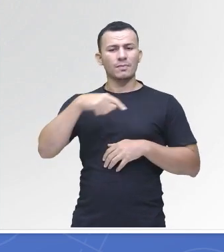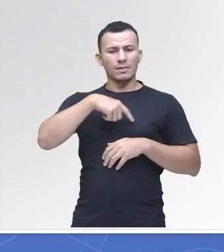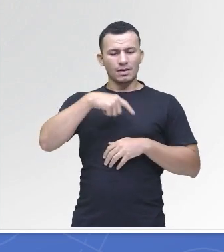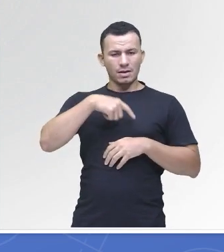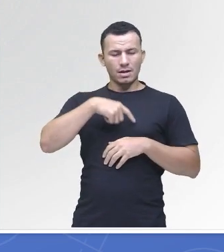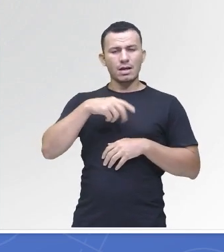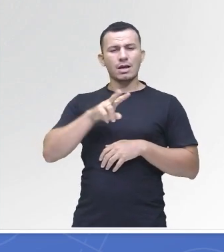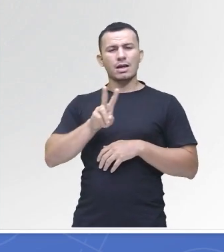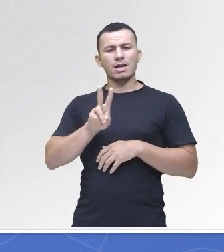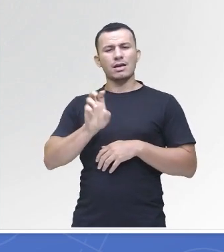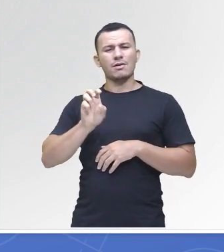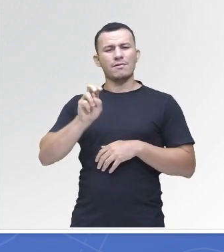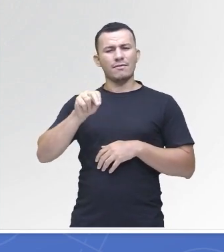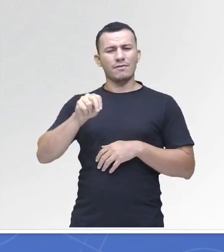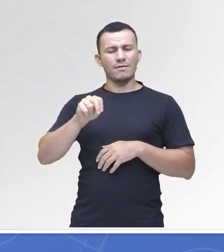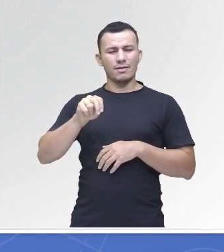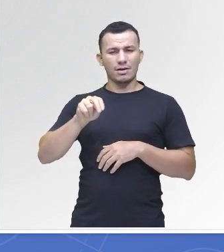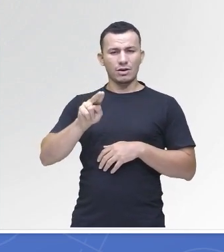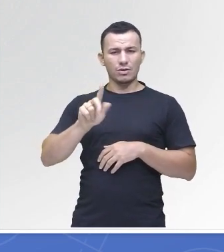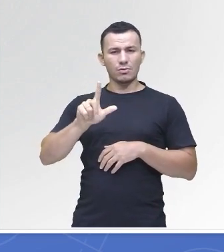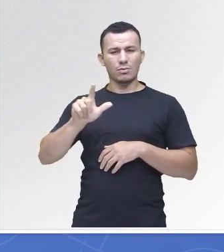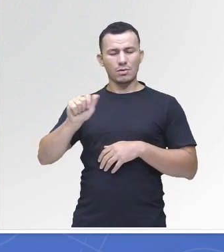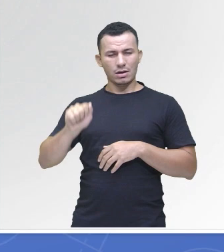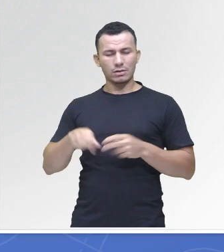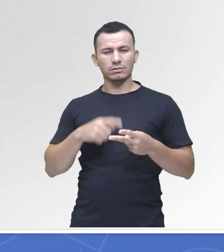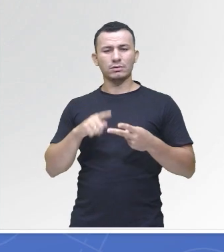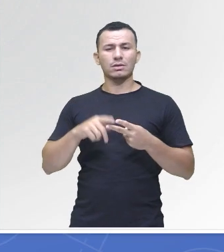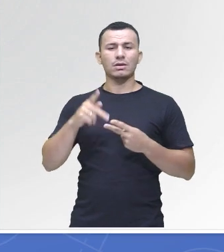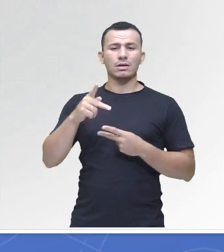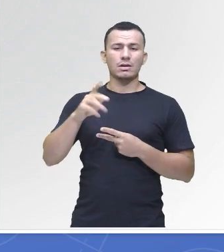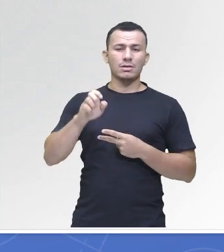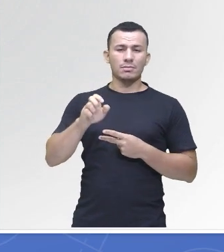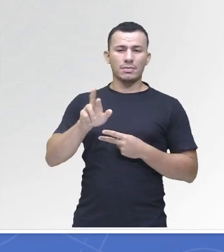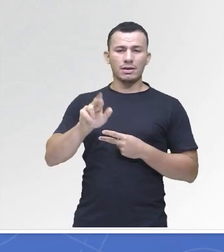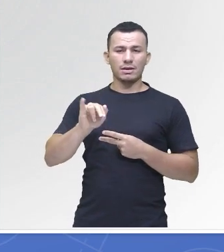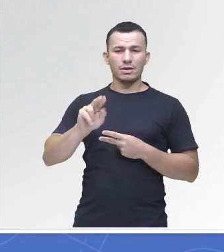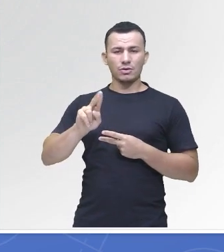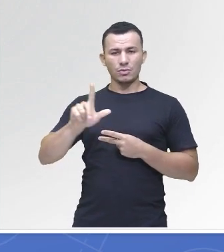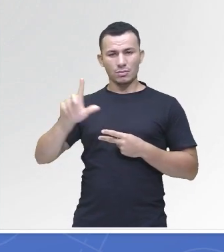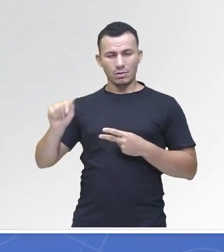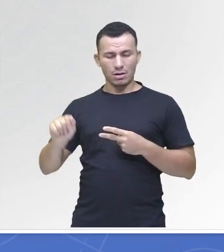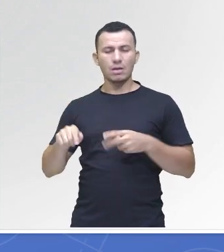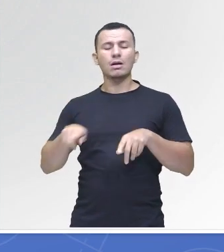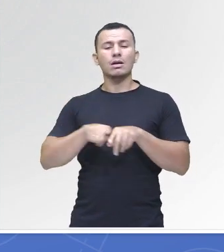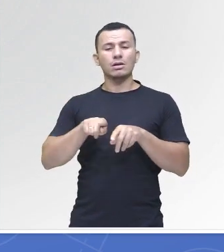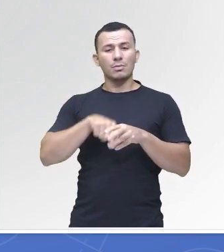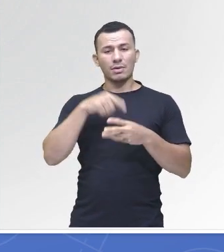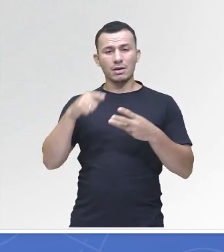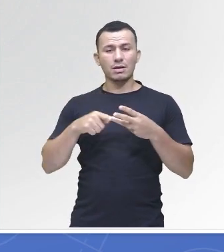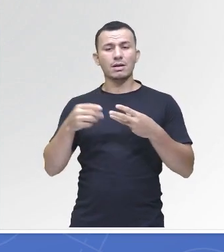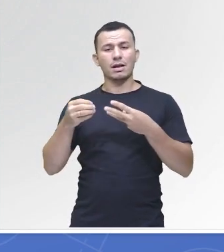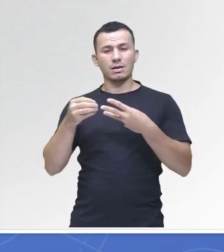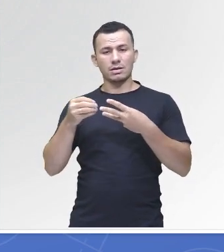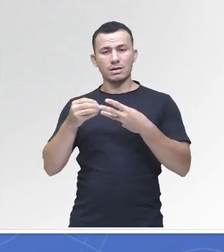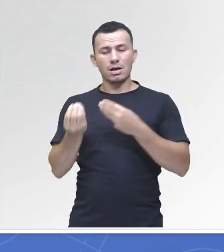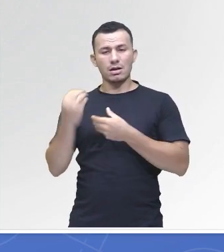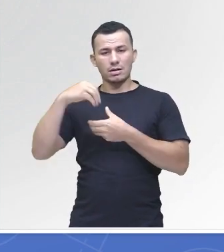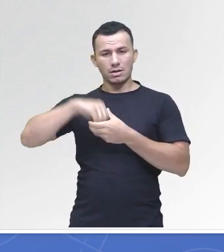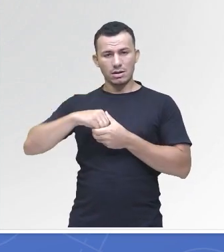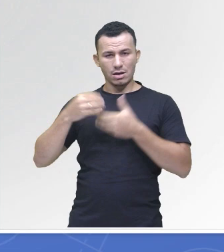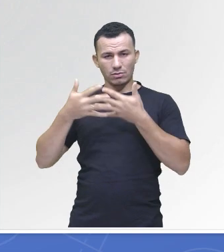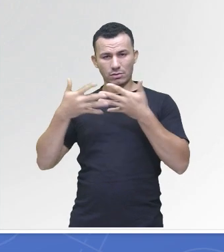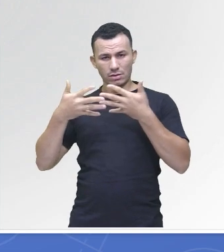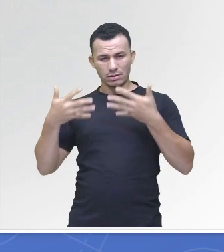vênula, a gente tem a representação da arteríola e aqui, ó, a gente tem as células que fazem parte desse tecido. Entre